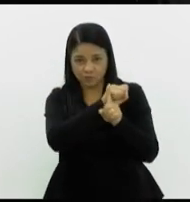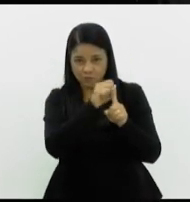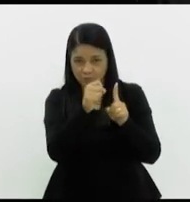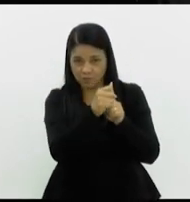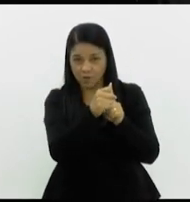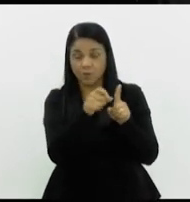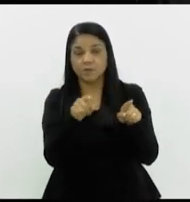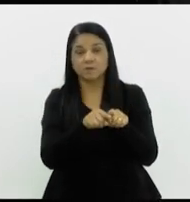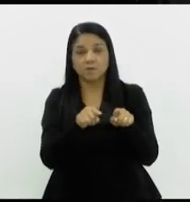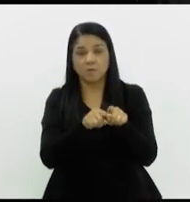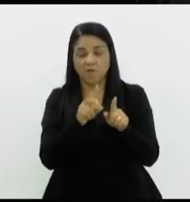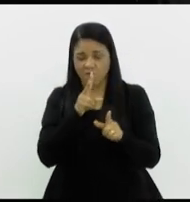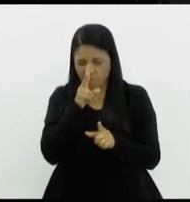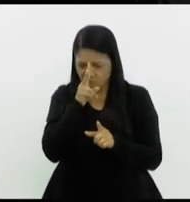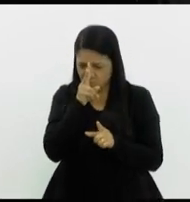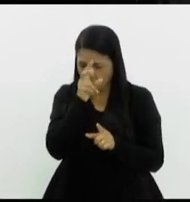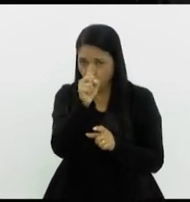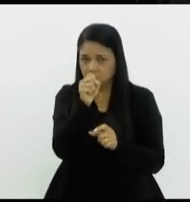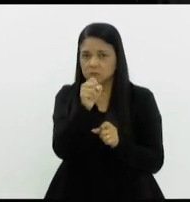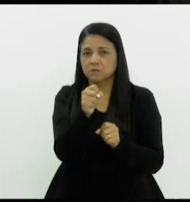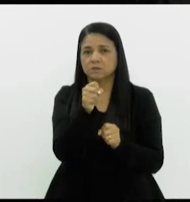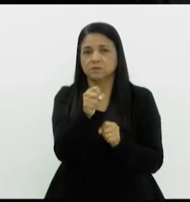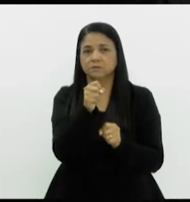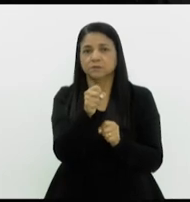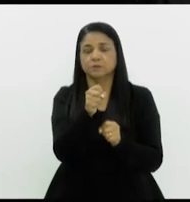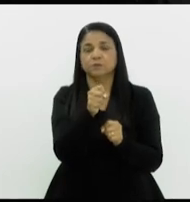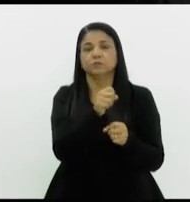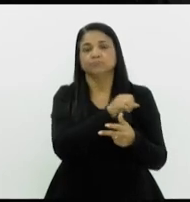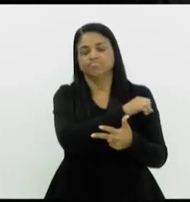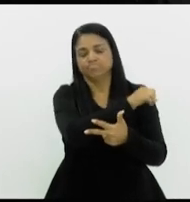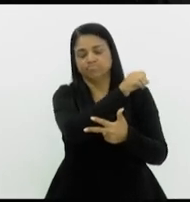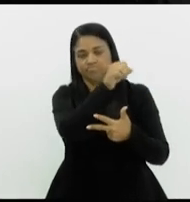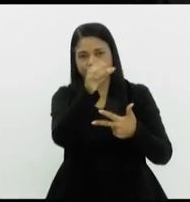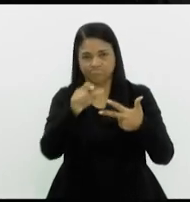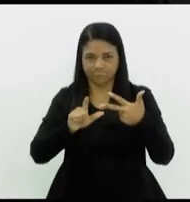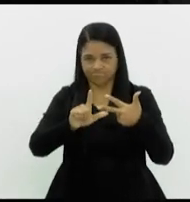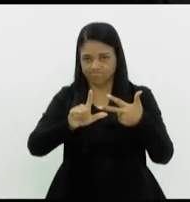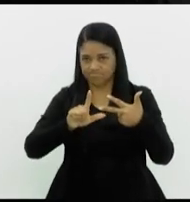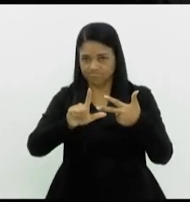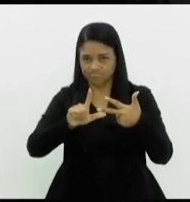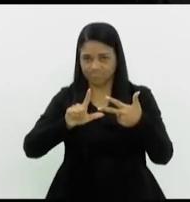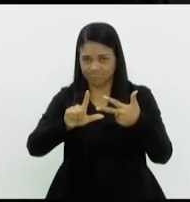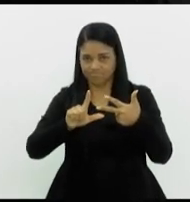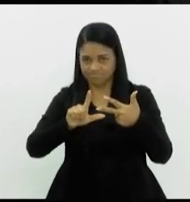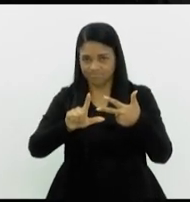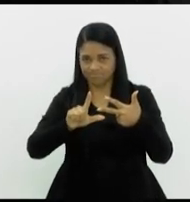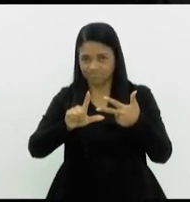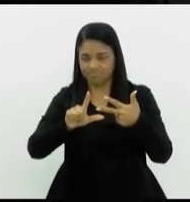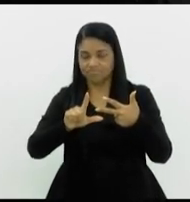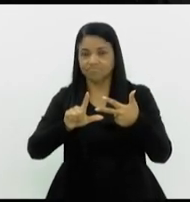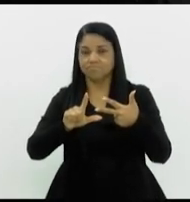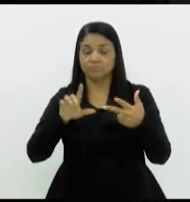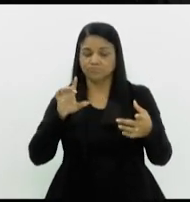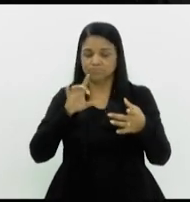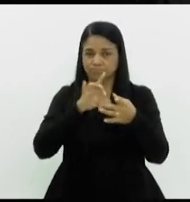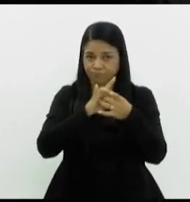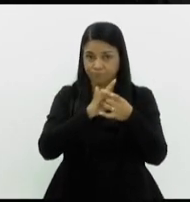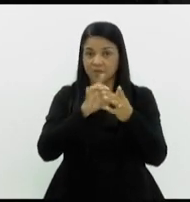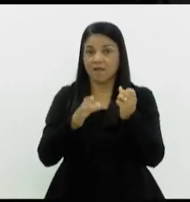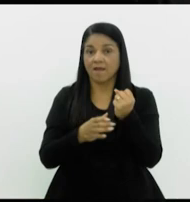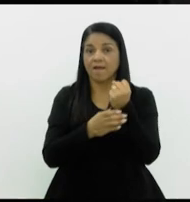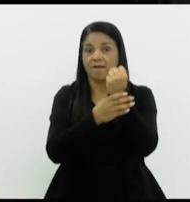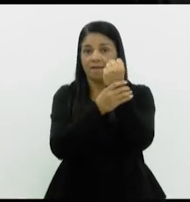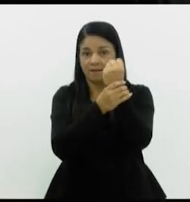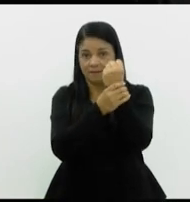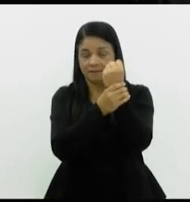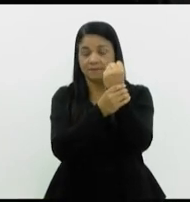também pelo fortalecimento do poder legislativo, pois elas garantem que as